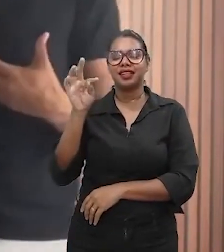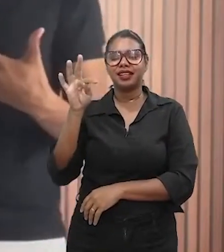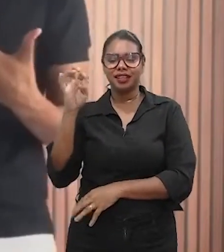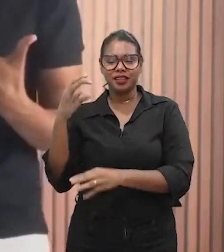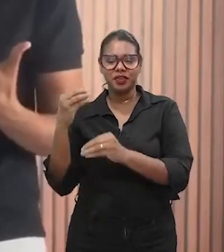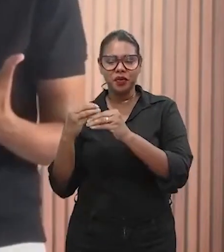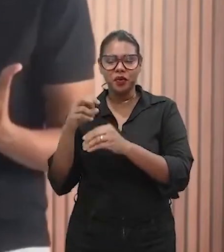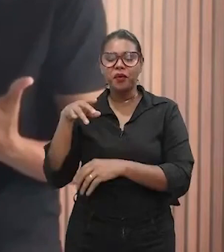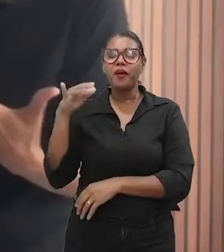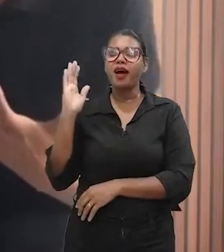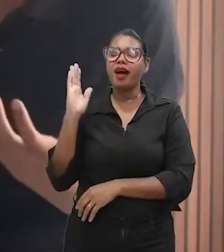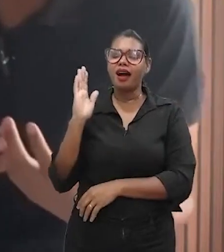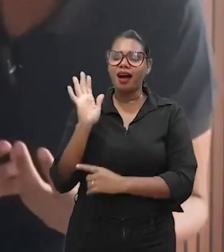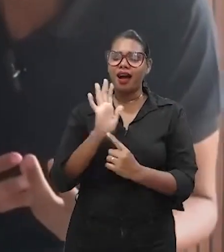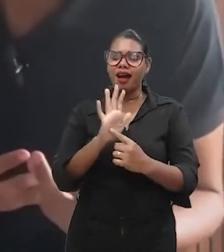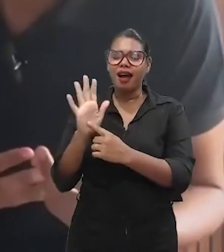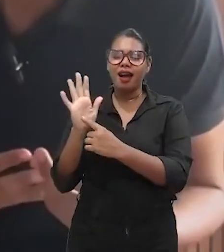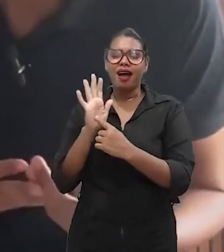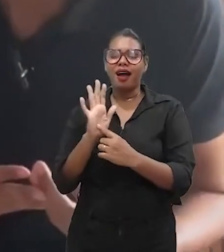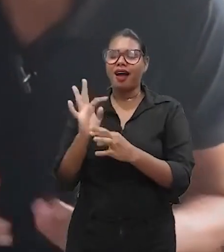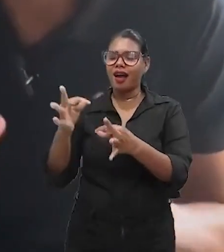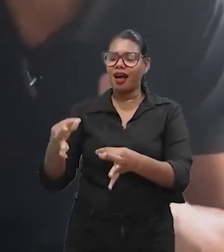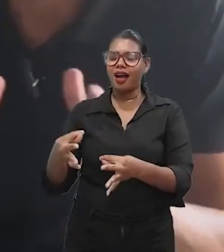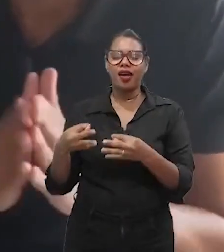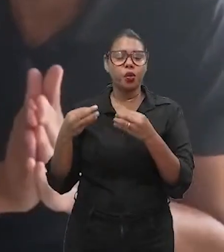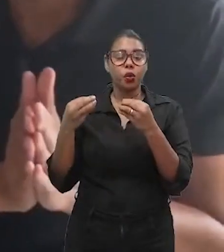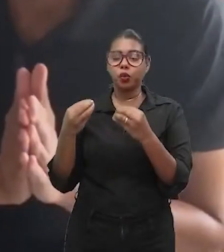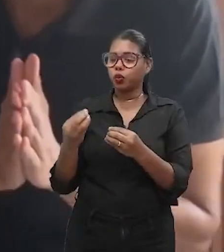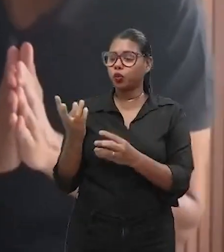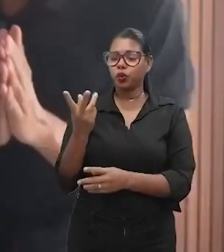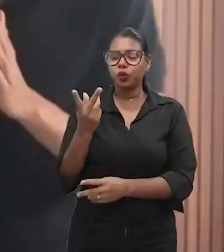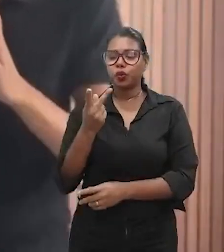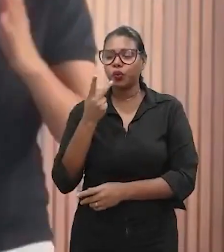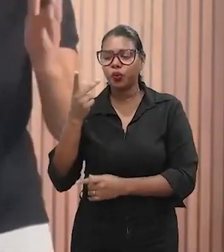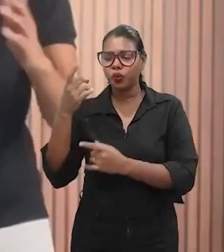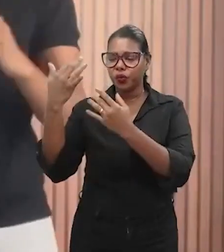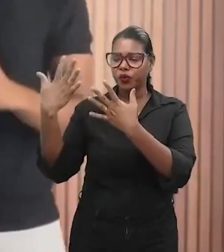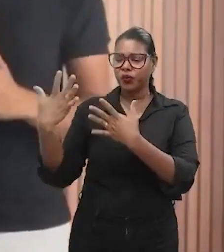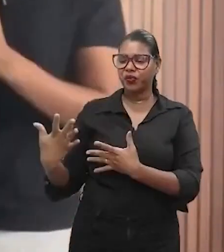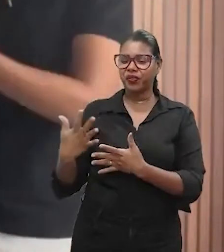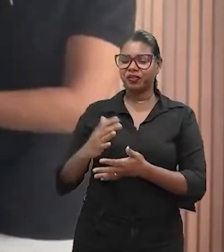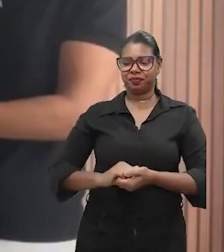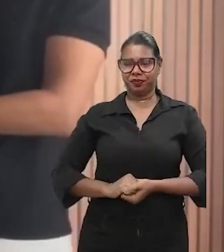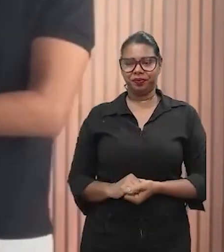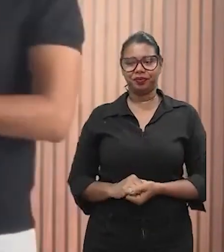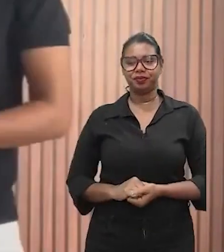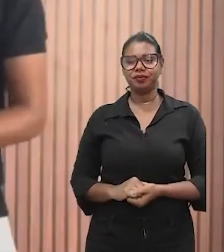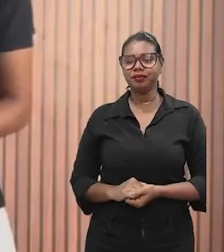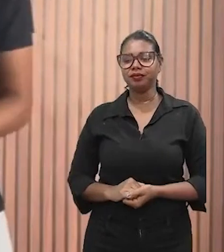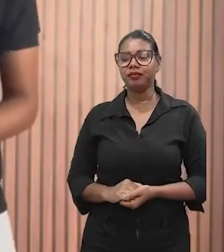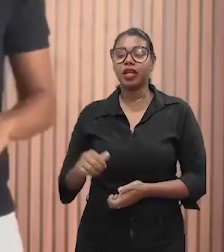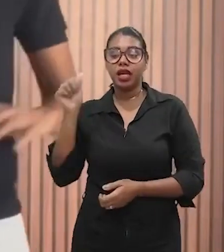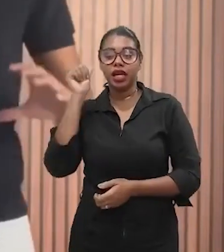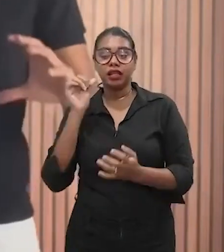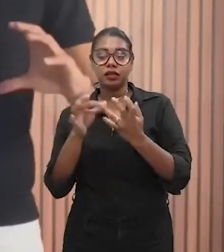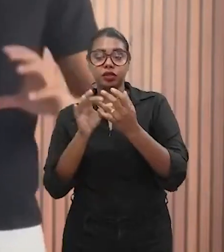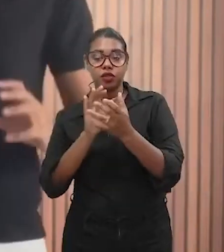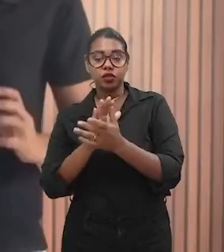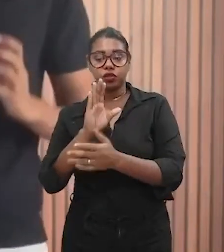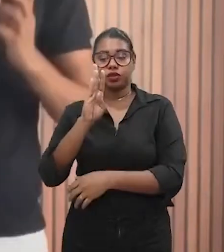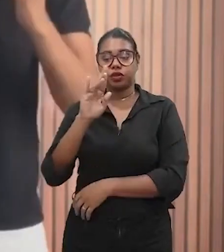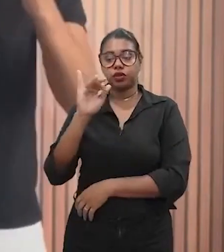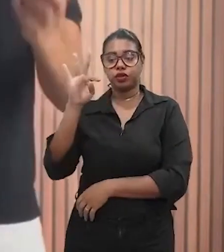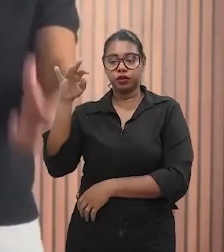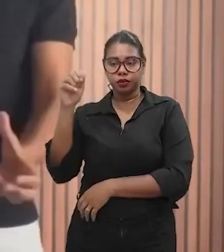rei considerava tudo que Duarte Coelho falava. Então, Bridget de Albuquerque foi